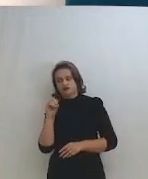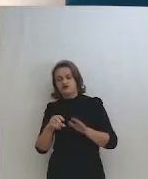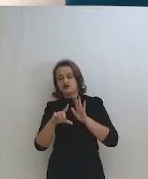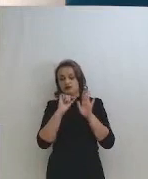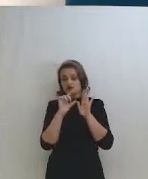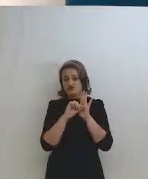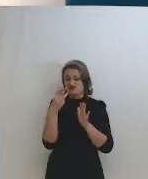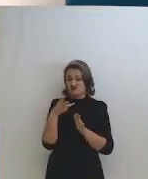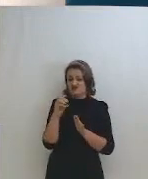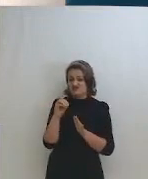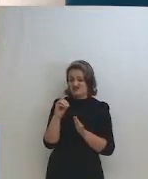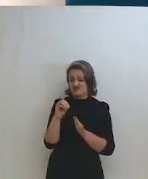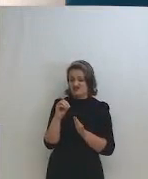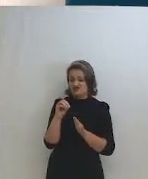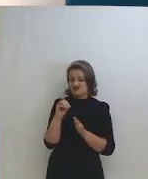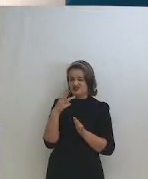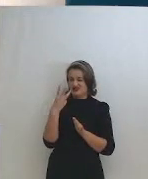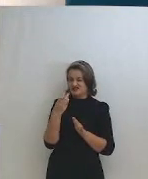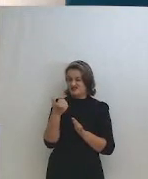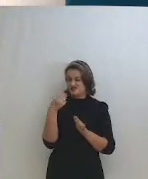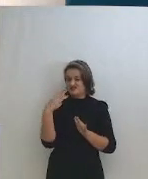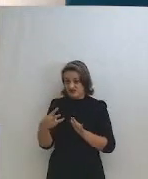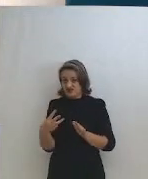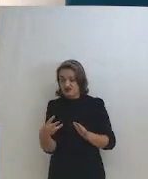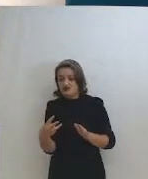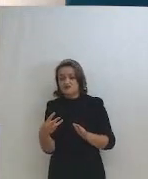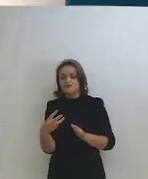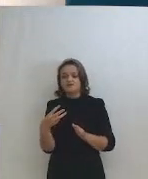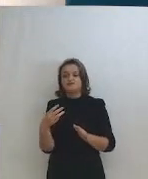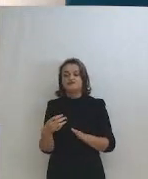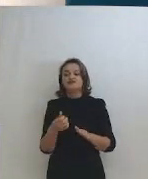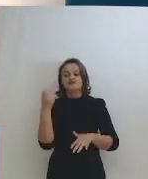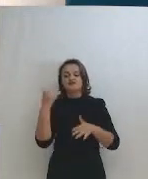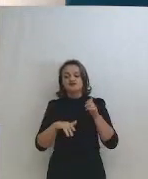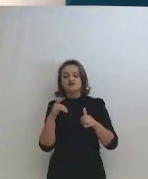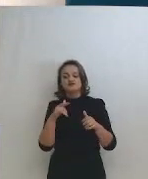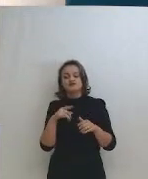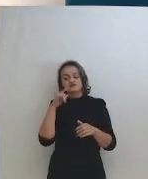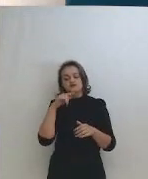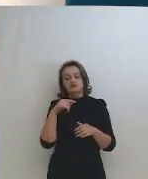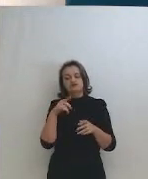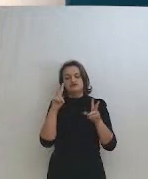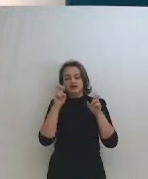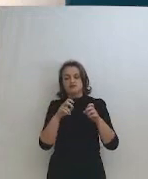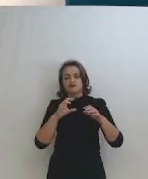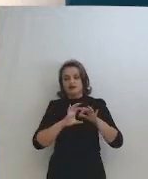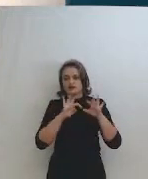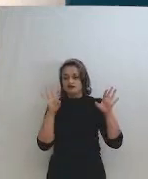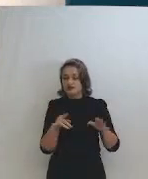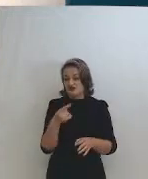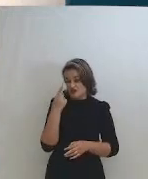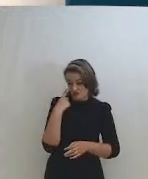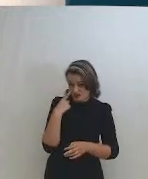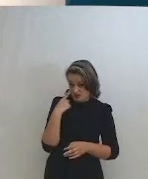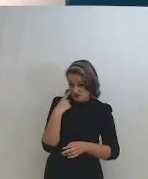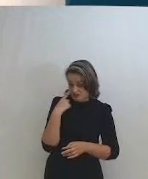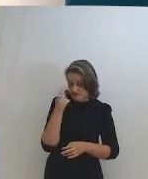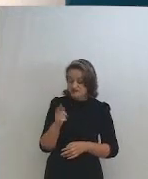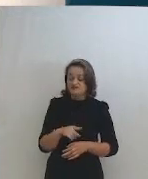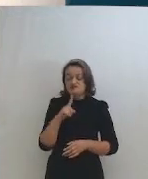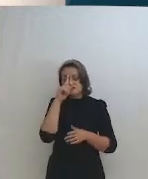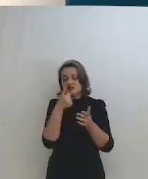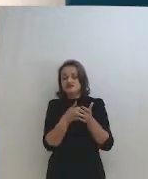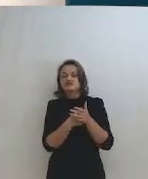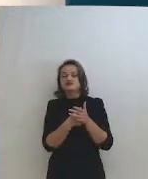ainda presentes o fumus comix delicti e o periculo libertatis. Vejam que a decisão do Tribunal de Justiça do Estado do Pará